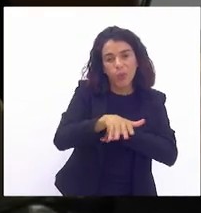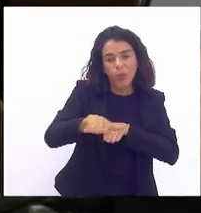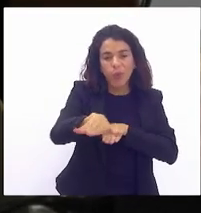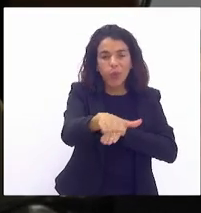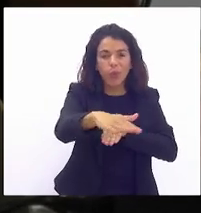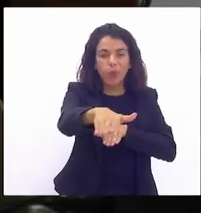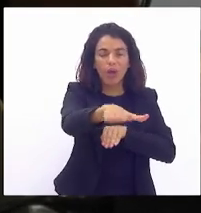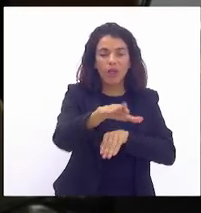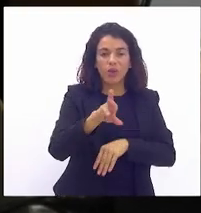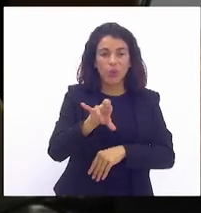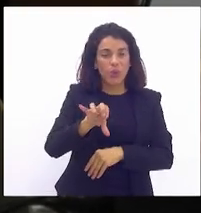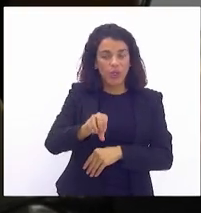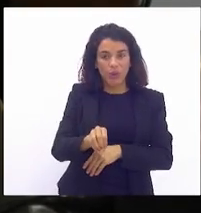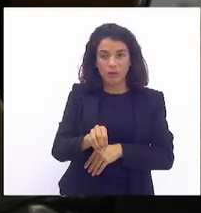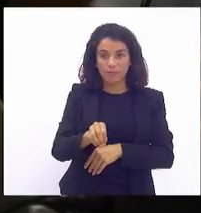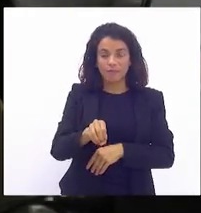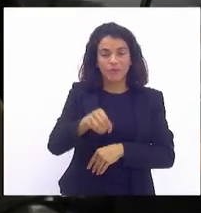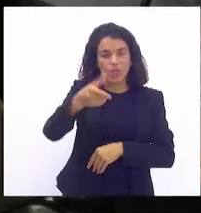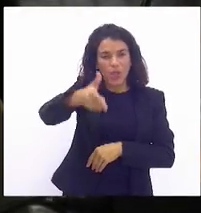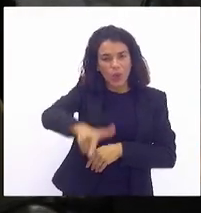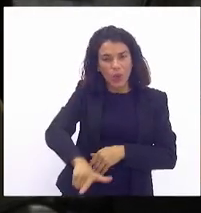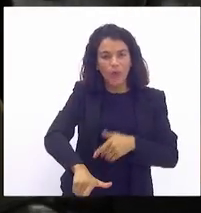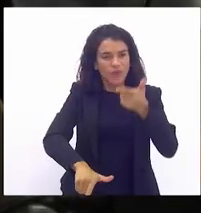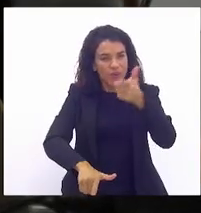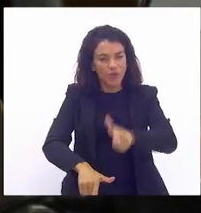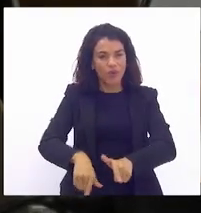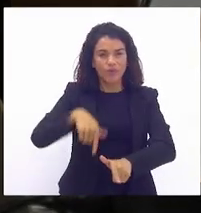exemplo, reiteradamente